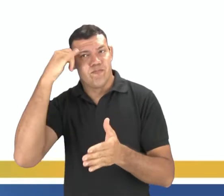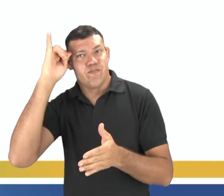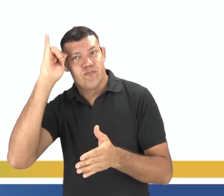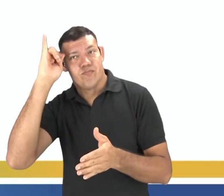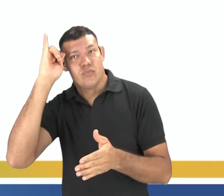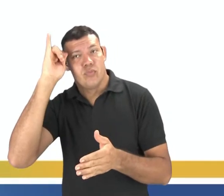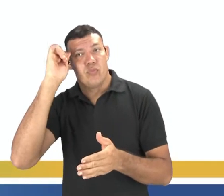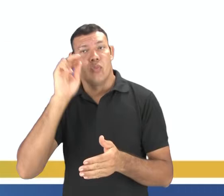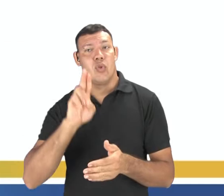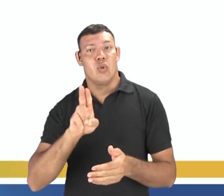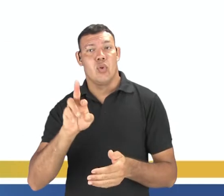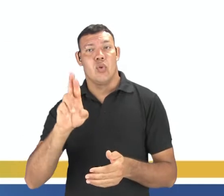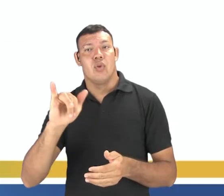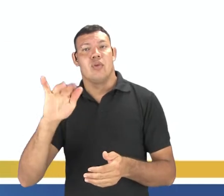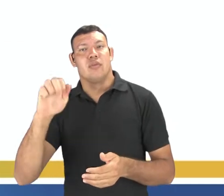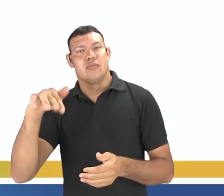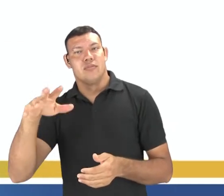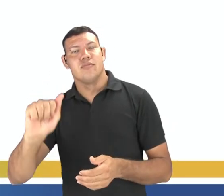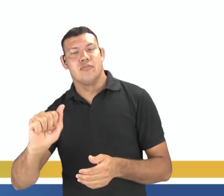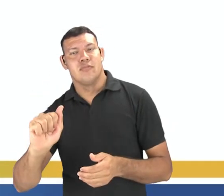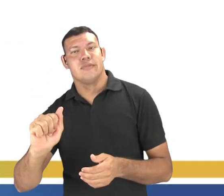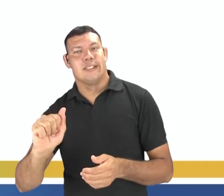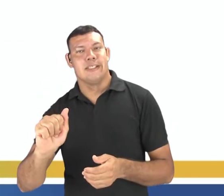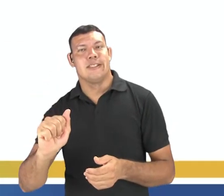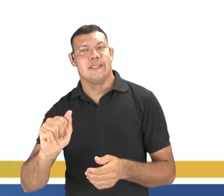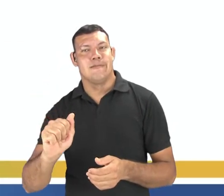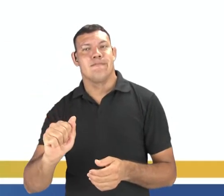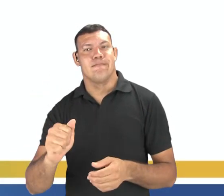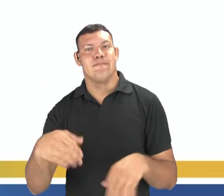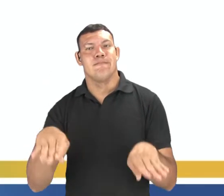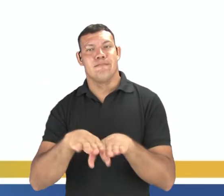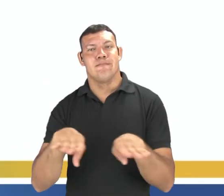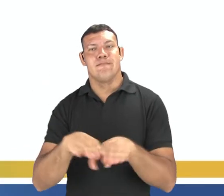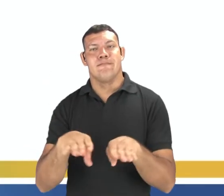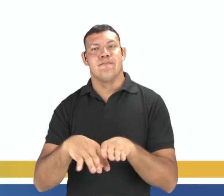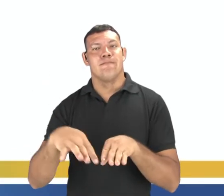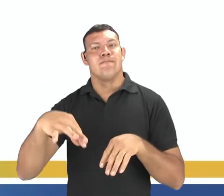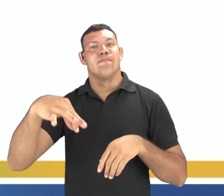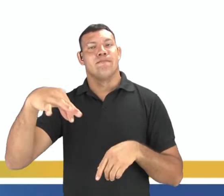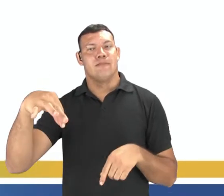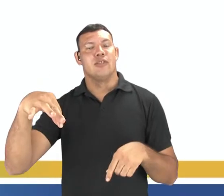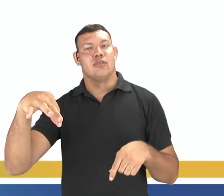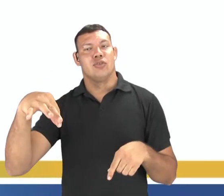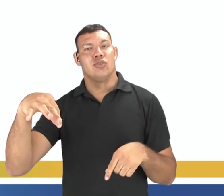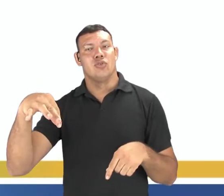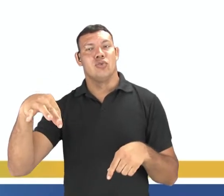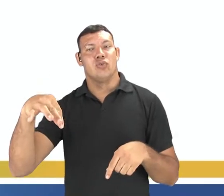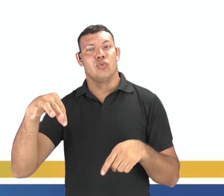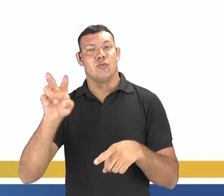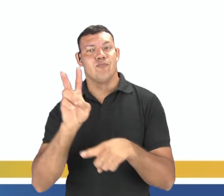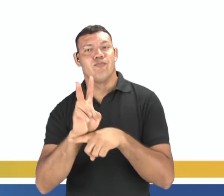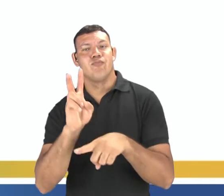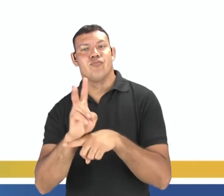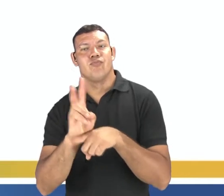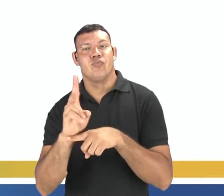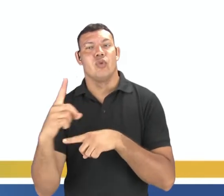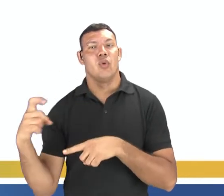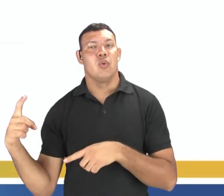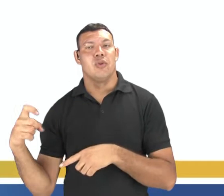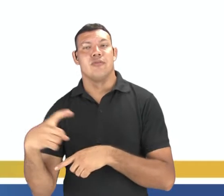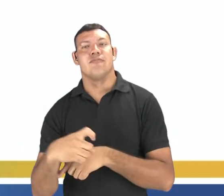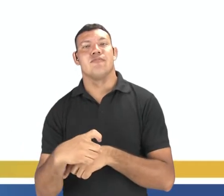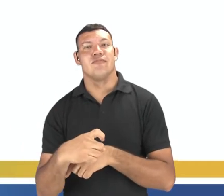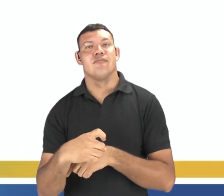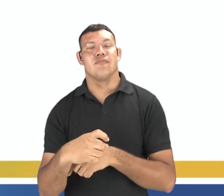urina acumulada na uretra e das secreções vaginais, protegendo os espermatozoides. E